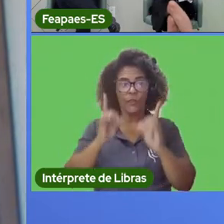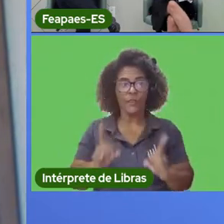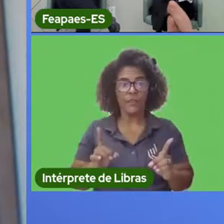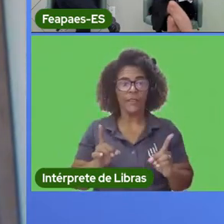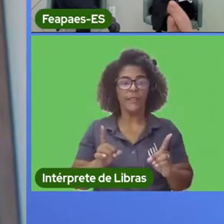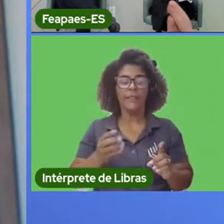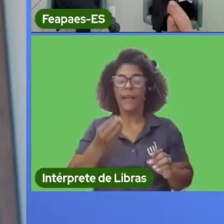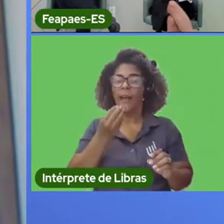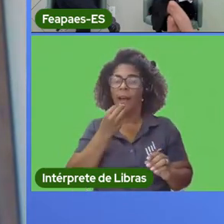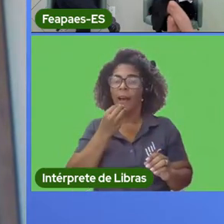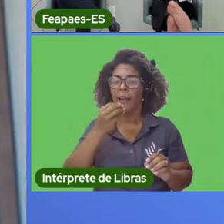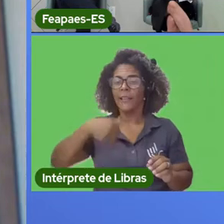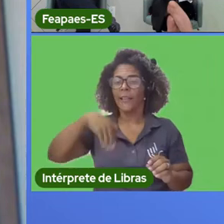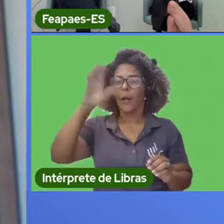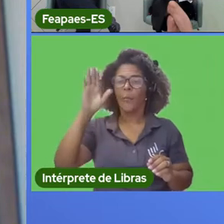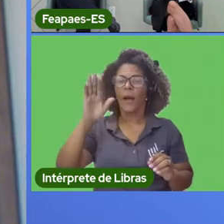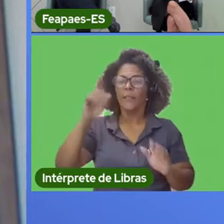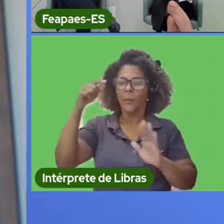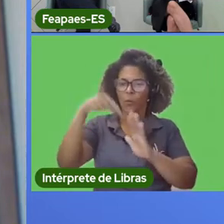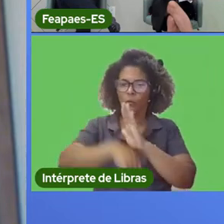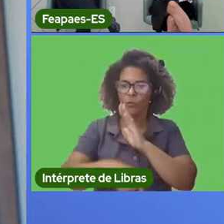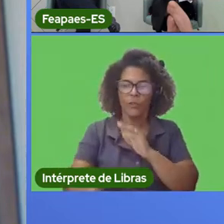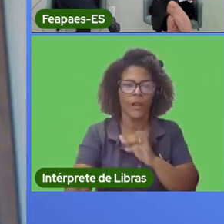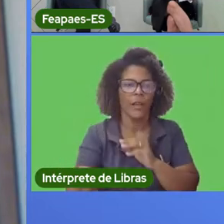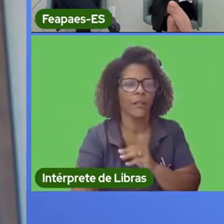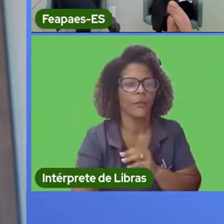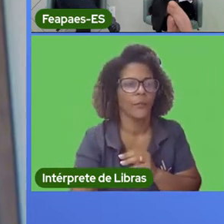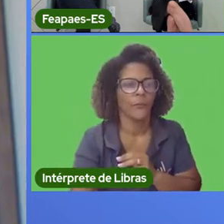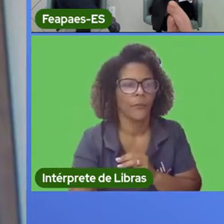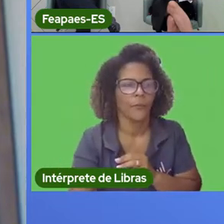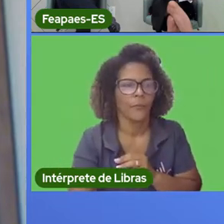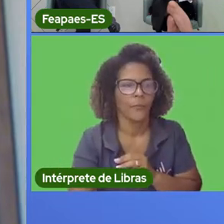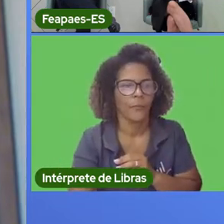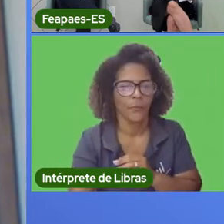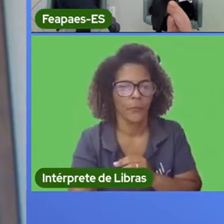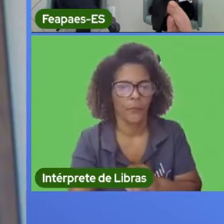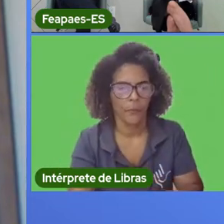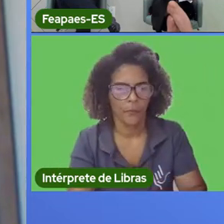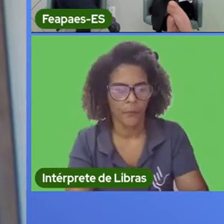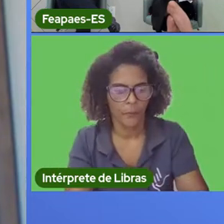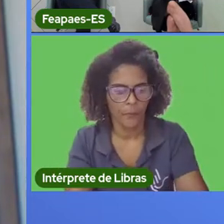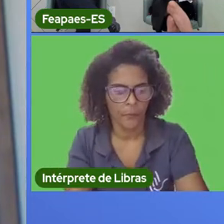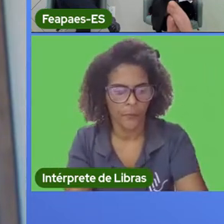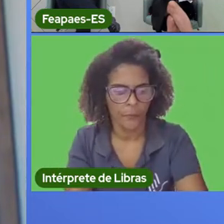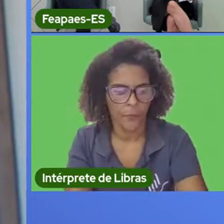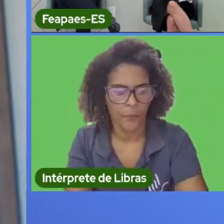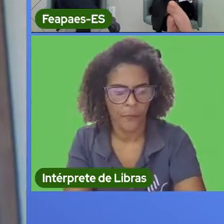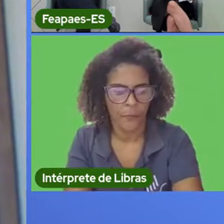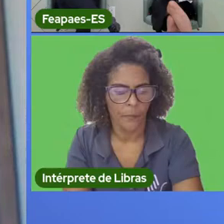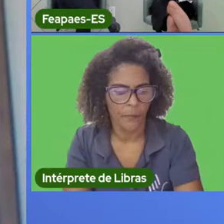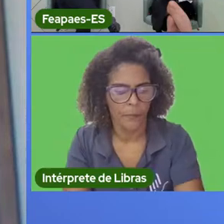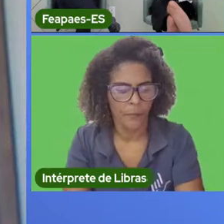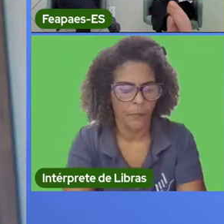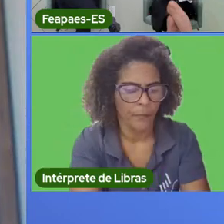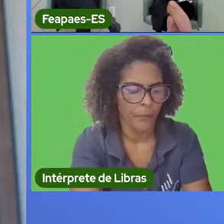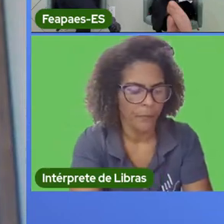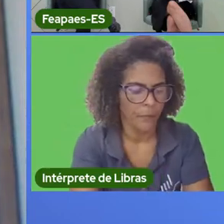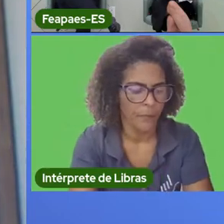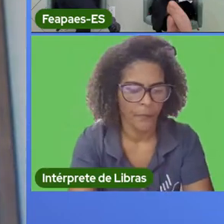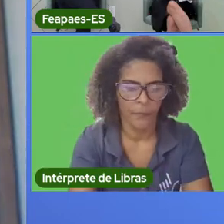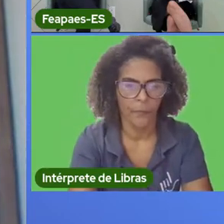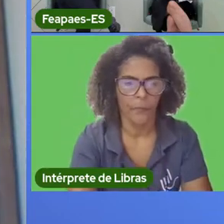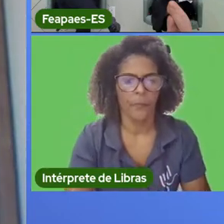ainda mais aprofundado, quando a gente vê que as pessoas com deficiência, elas têm, pelo conjunto